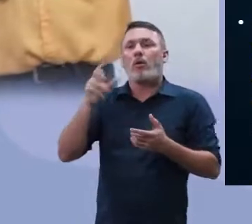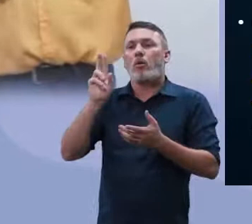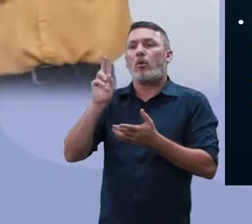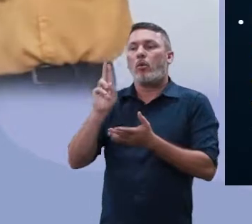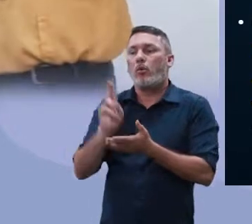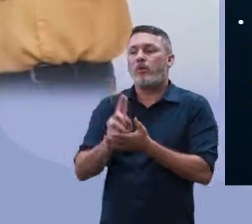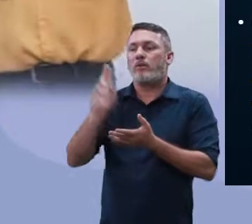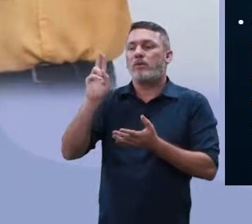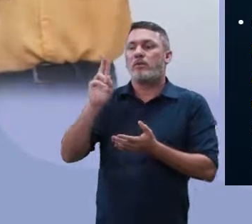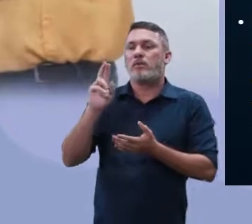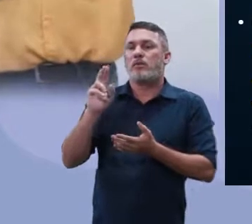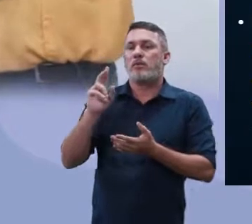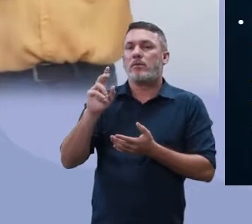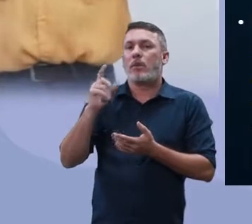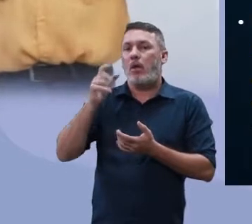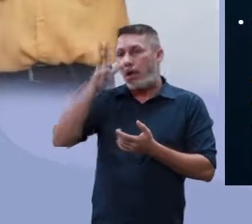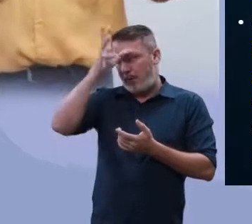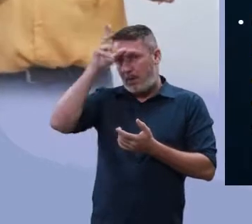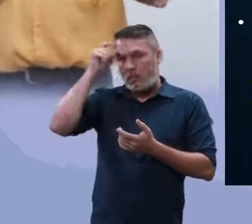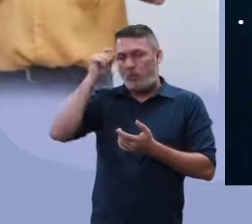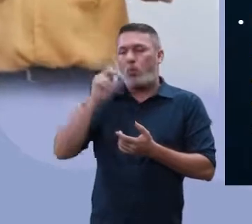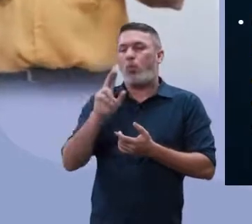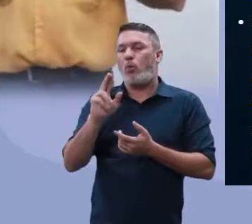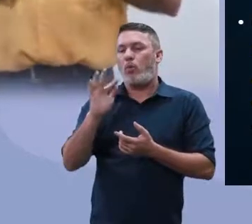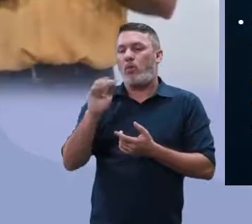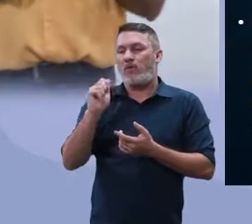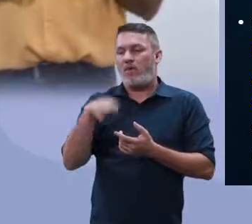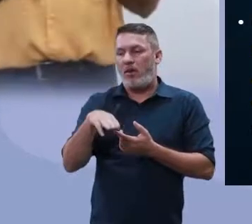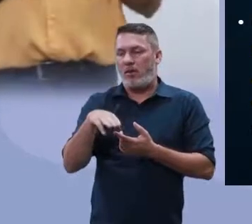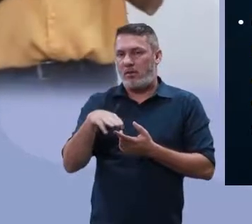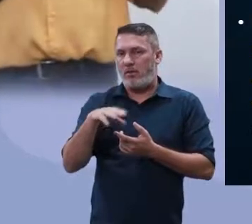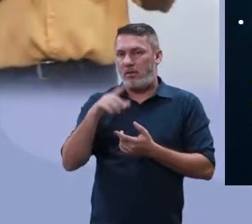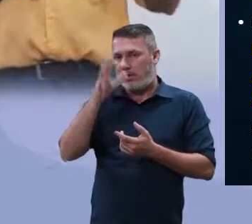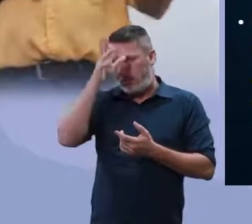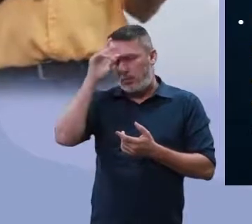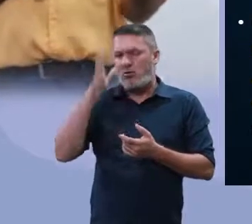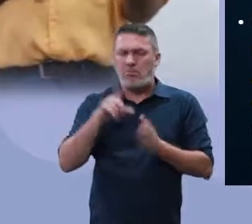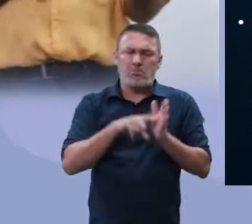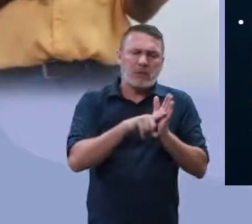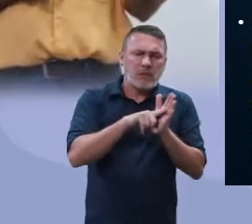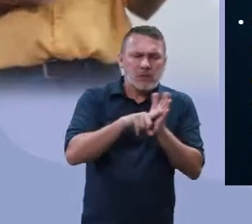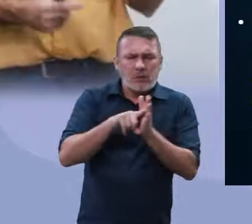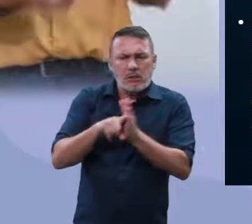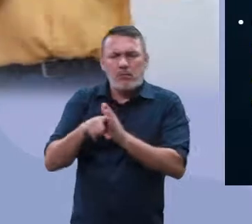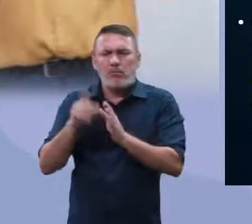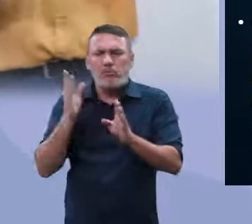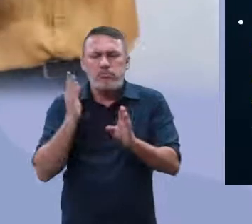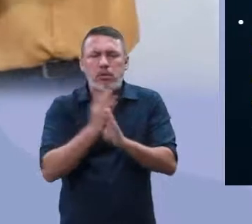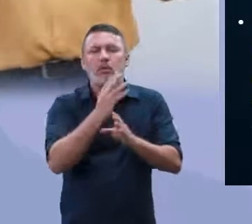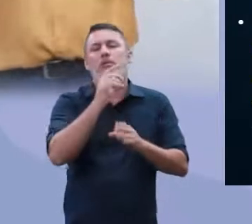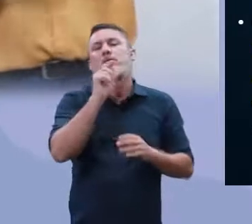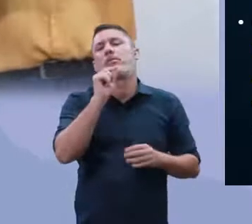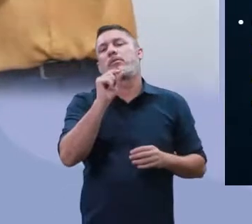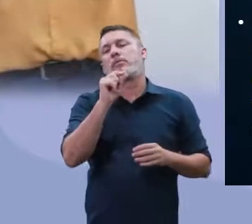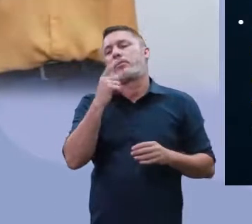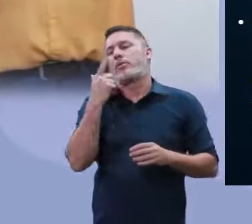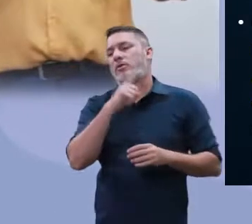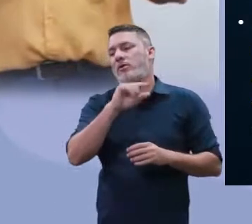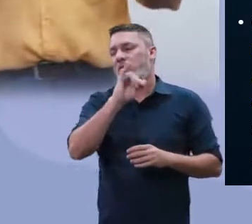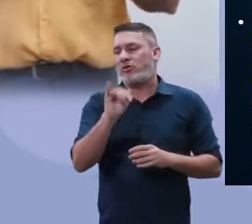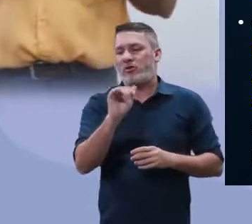Universidade Federal do Amazonas, a UFAM, fez uma pesquisa e transformou